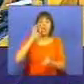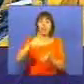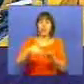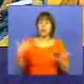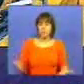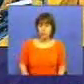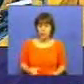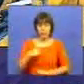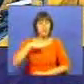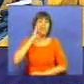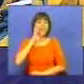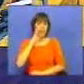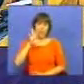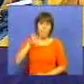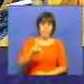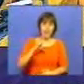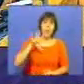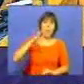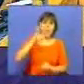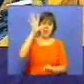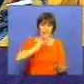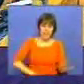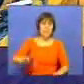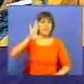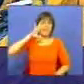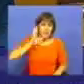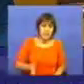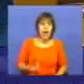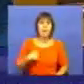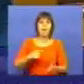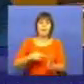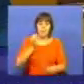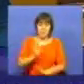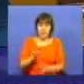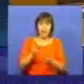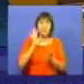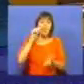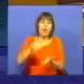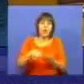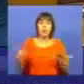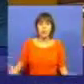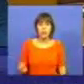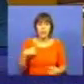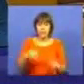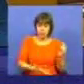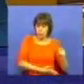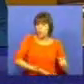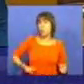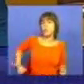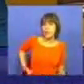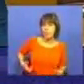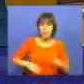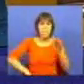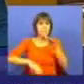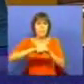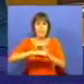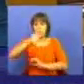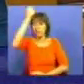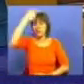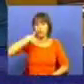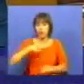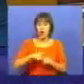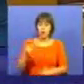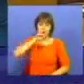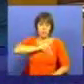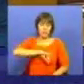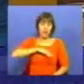resultados. Sabemos, o país sabe, que precisávamos de resultados. Temos o desemprego num máximo histórico. Temos